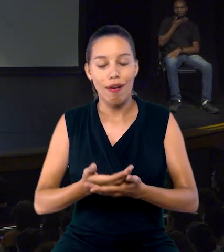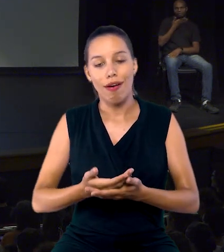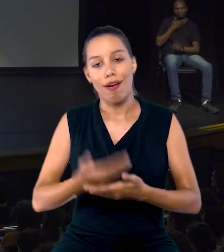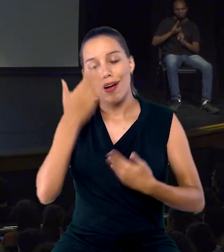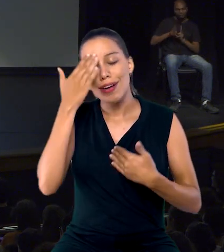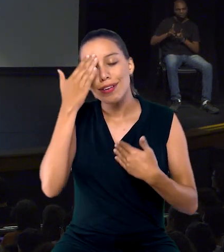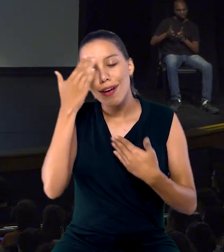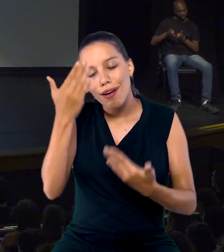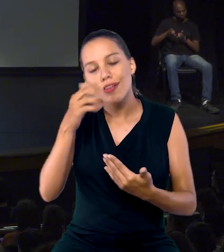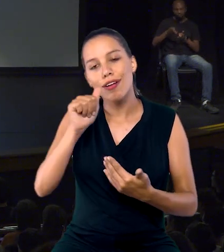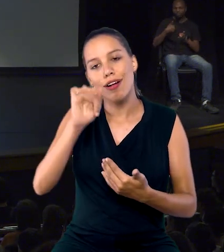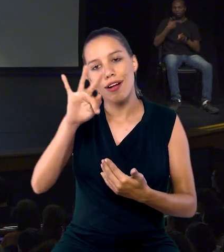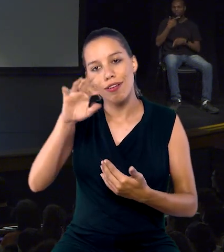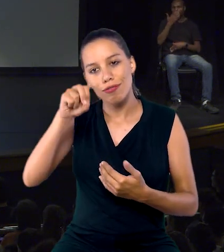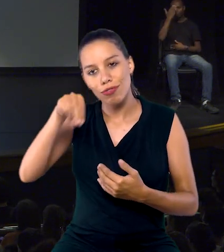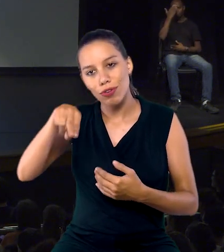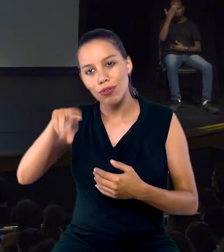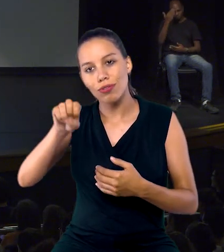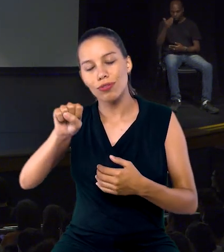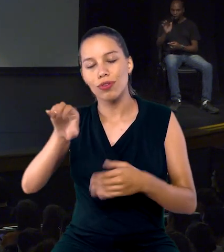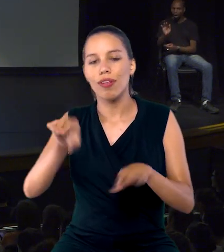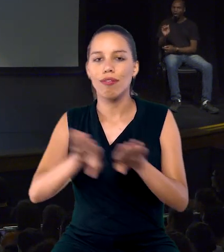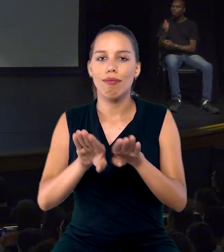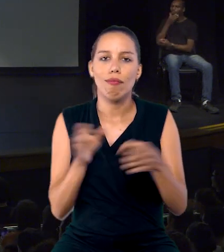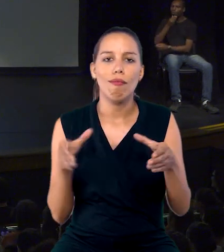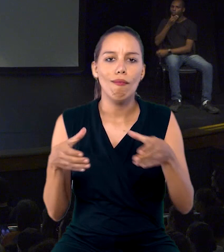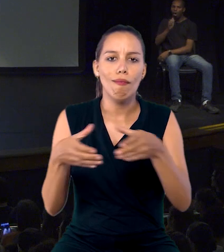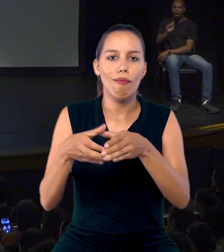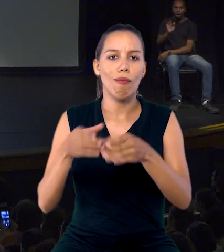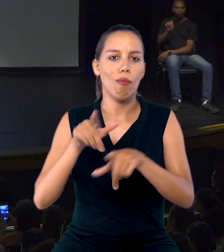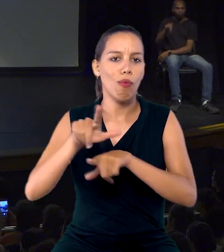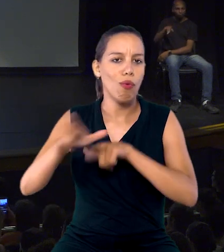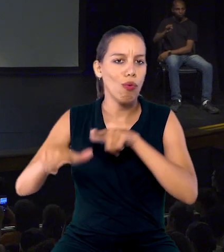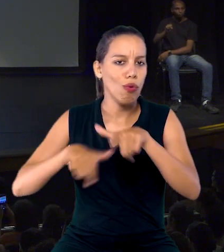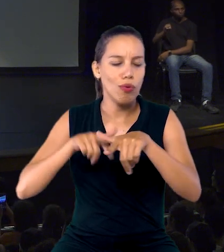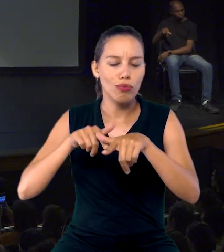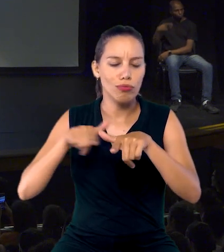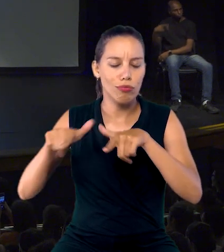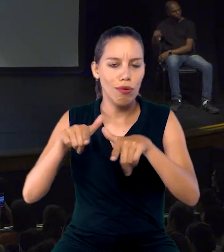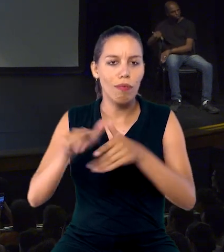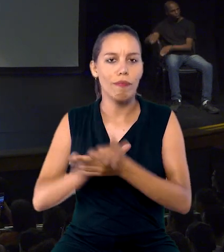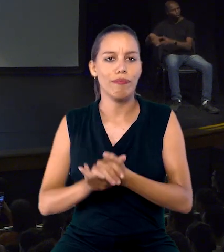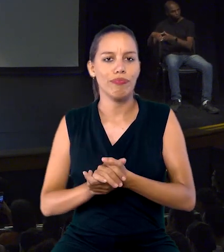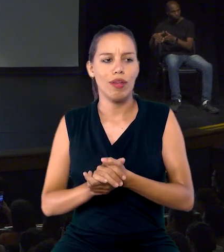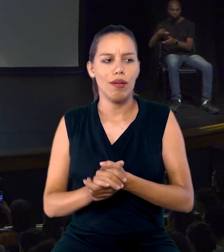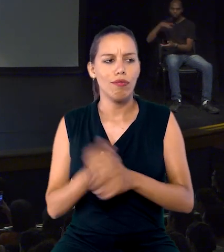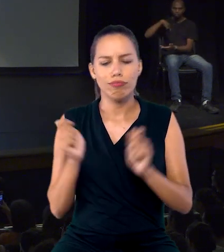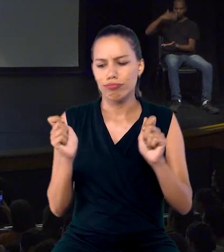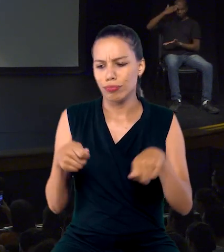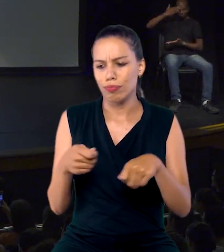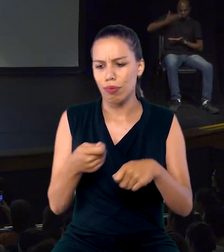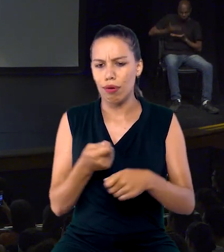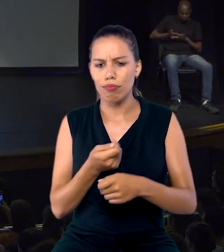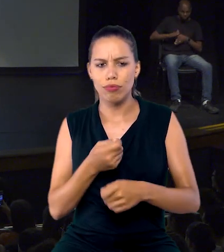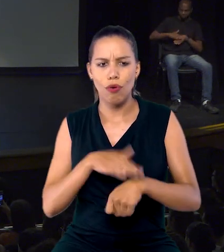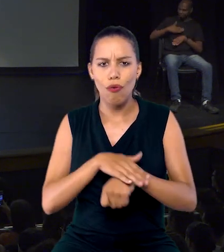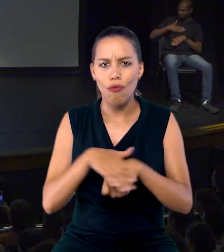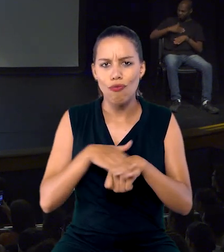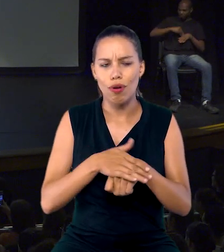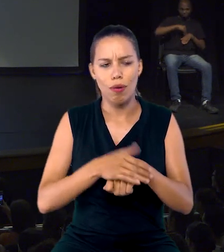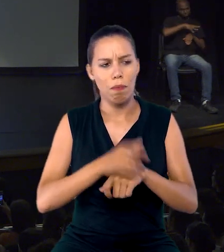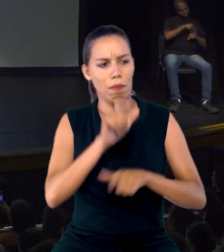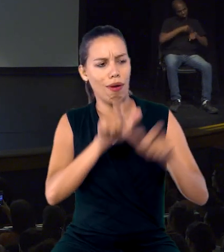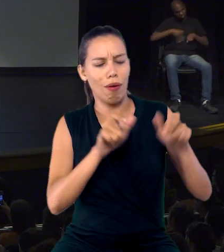Eu agradeço imensamente ao Afonso e toda a equipe pela confiança de mediar conversas com pessoas